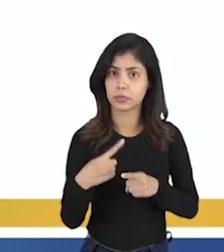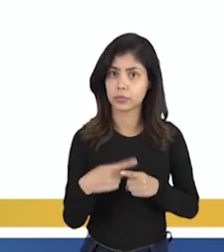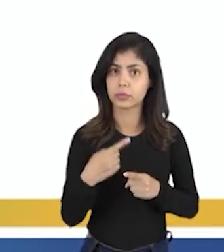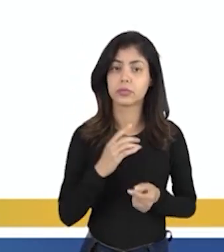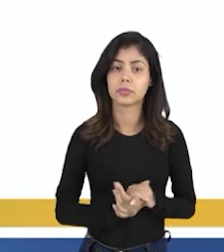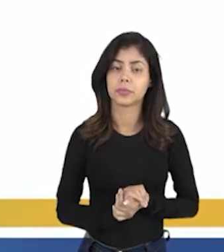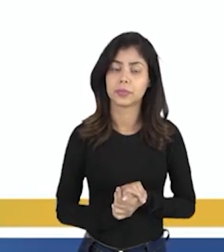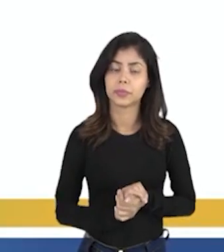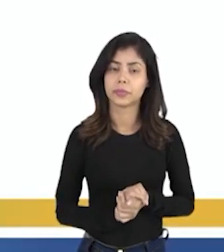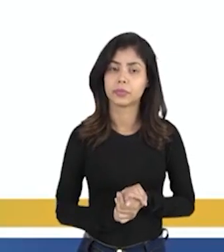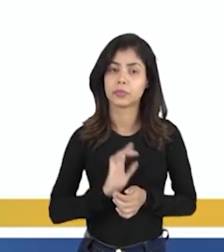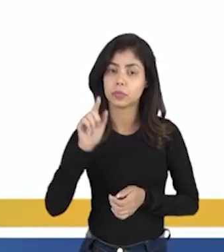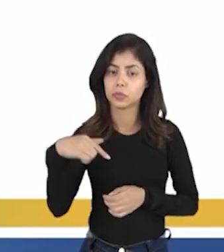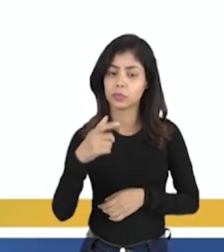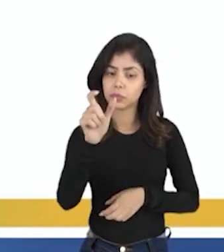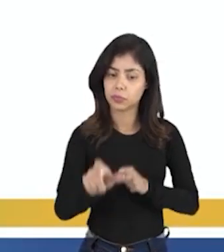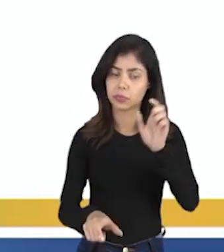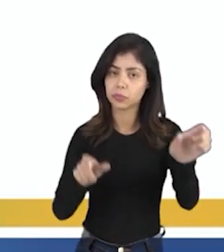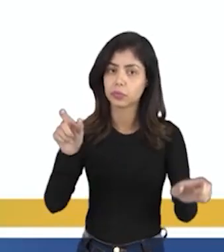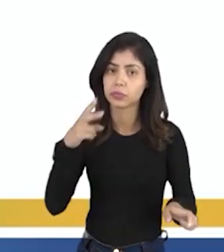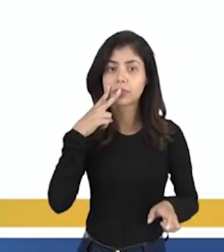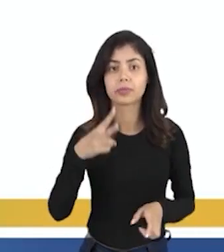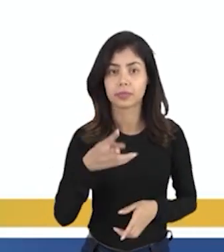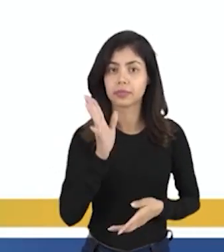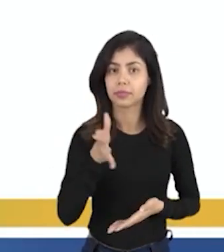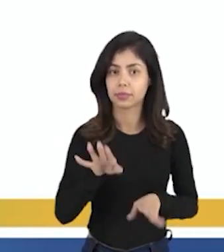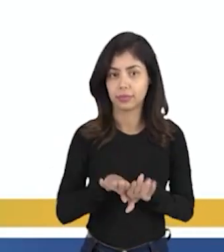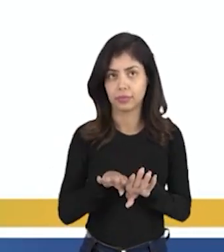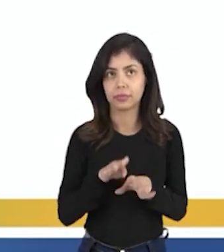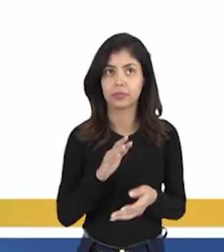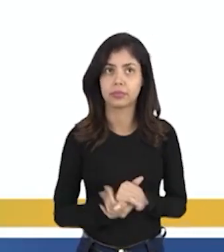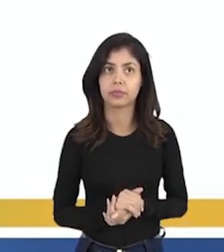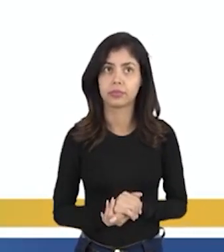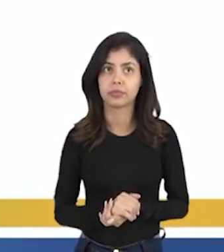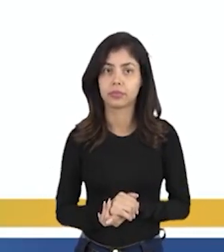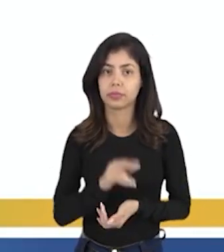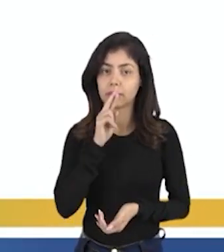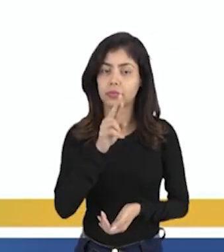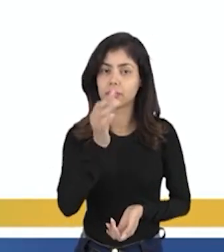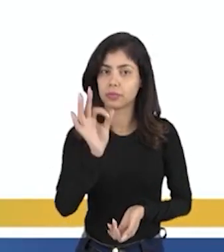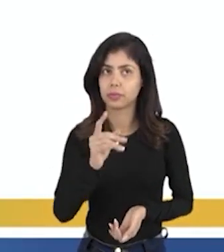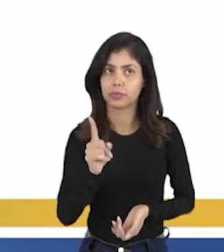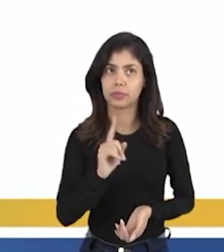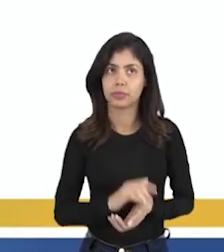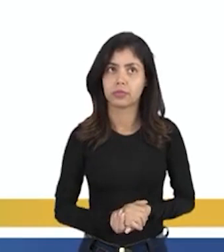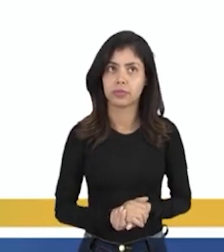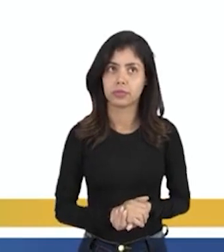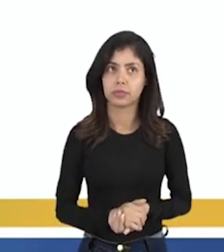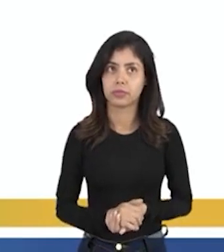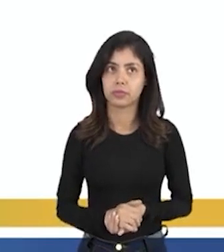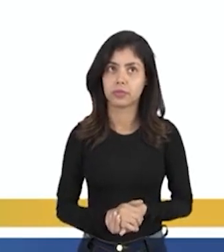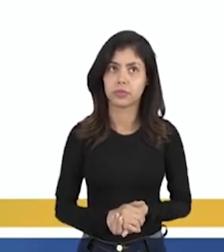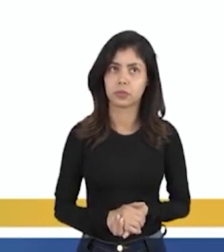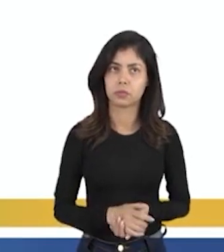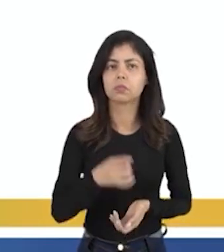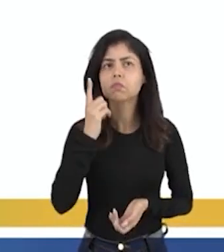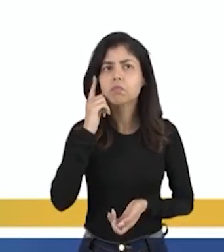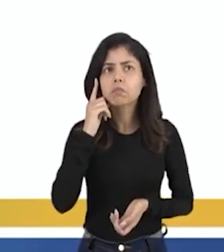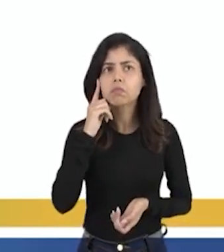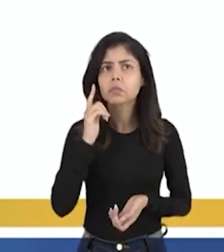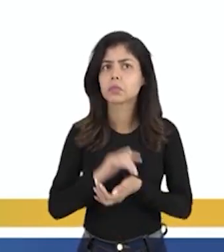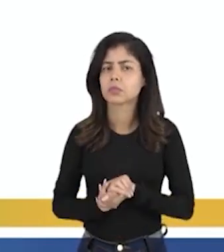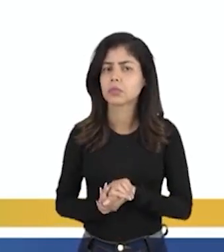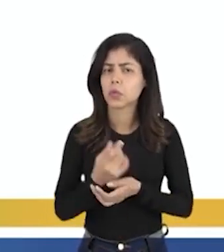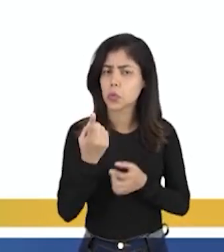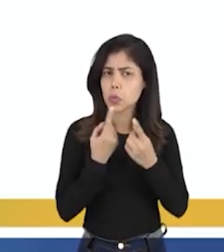os outros personagens já haviam mostrado também. Então, essa não é a resposta correta. Letra B. Consenso.